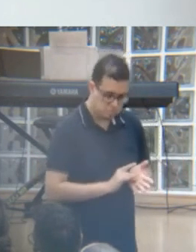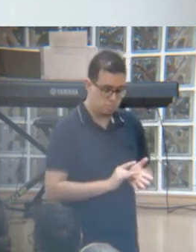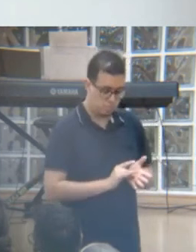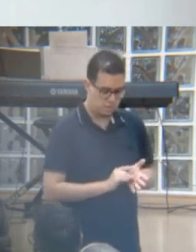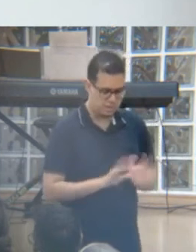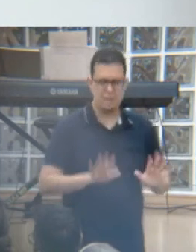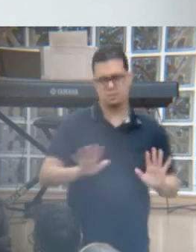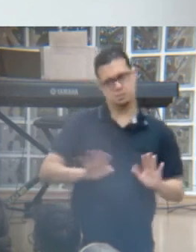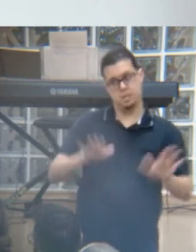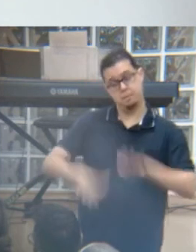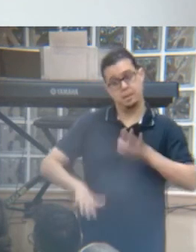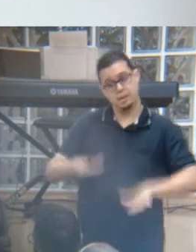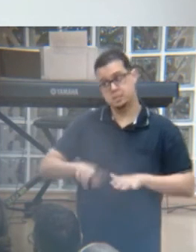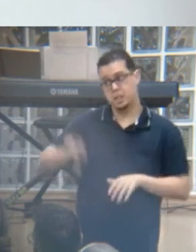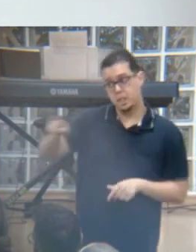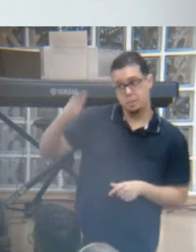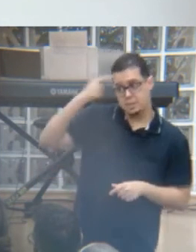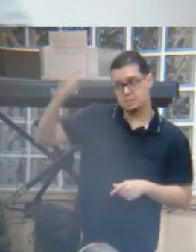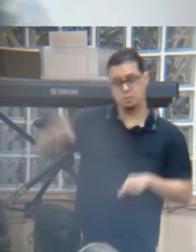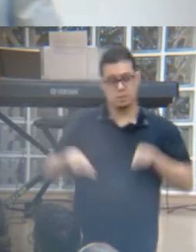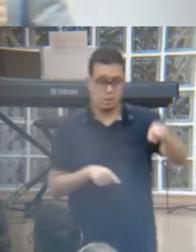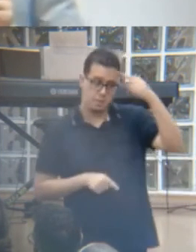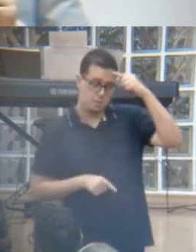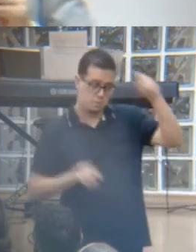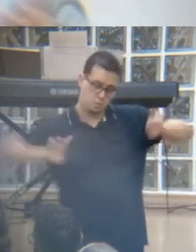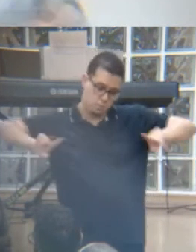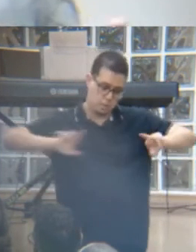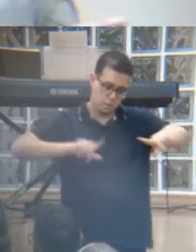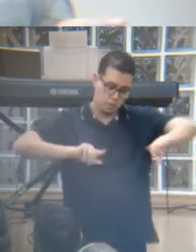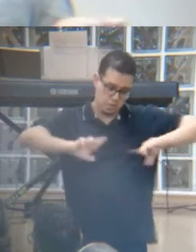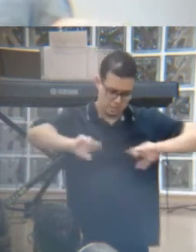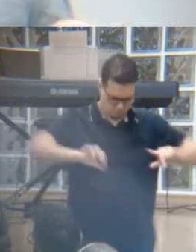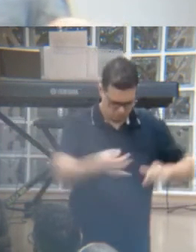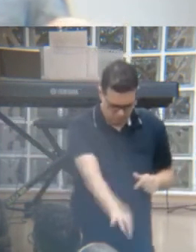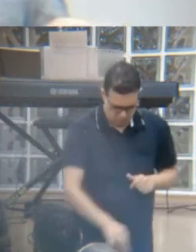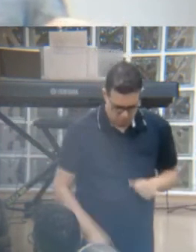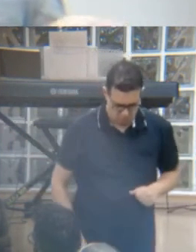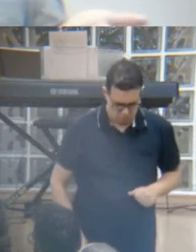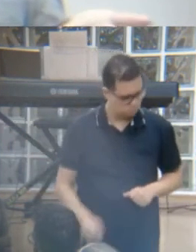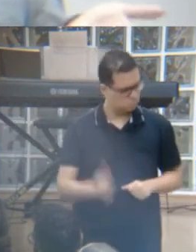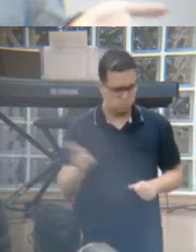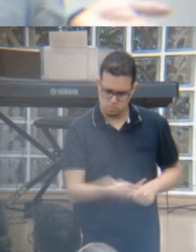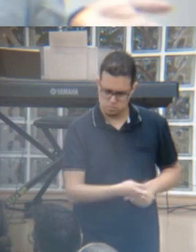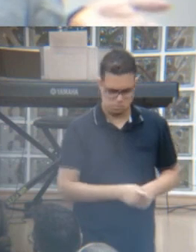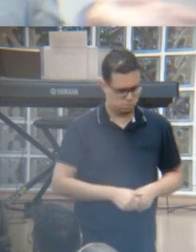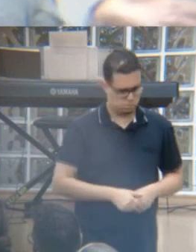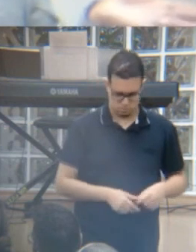outro. Ao ler o texto, você vai ter uma interpretação. Está certo isso, irmãos? Pode isso,